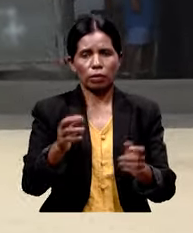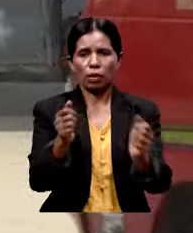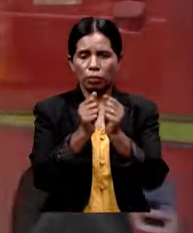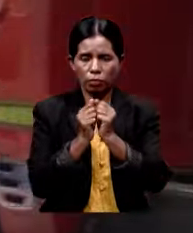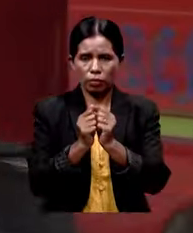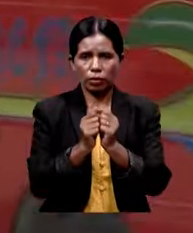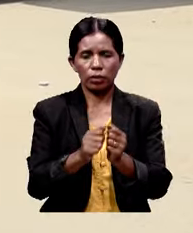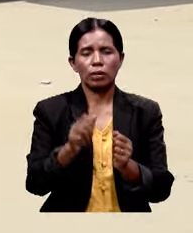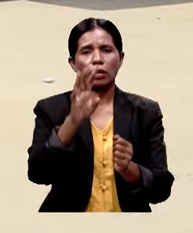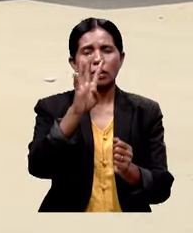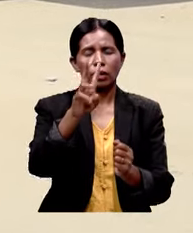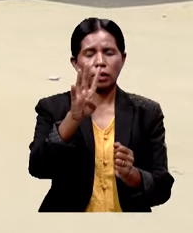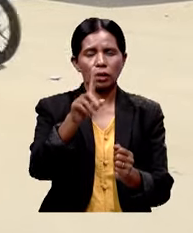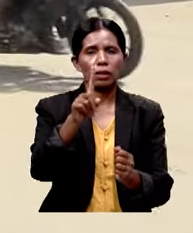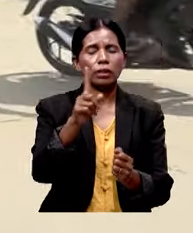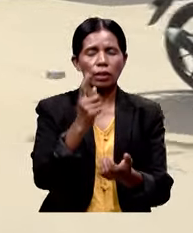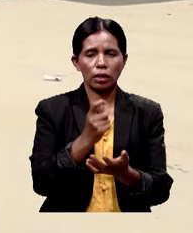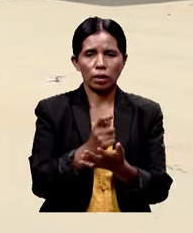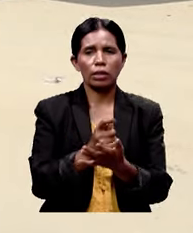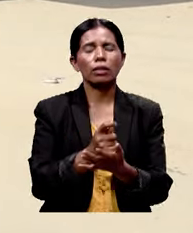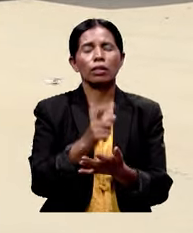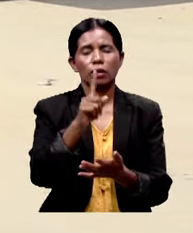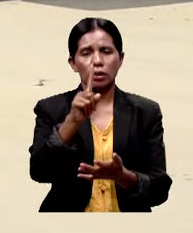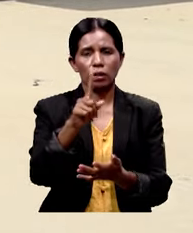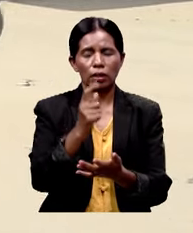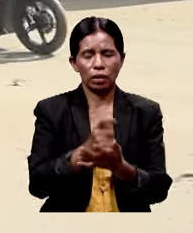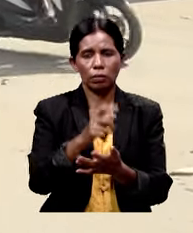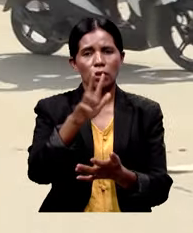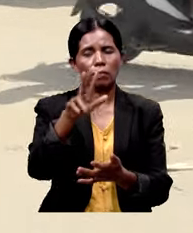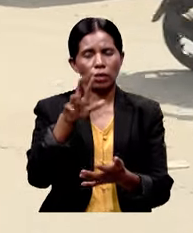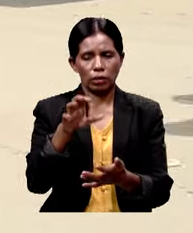hamutu krihun atus ida limanulu Felícia Fonseca, bem-vinda Ximenes, Ziemen.